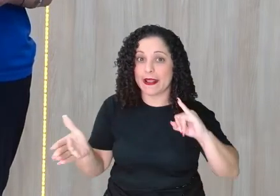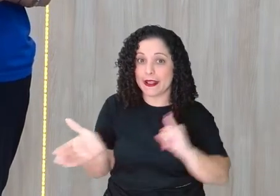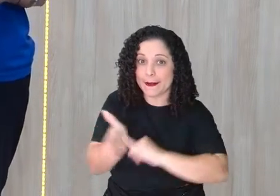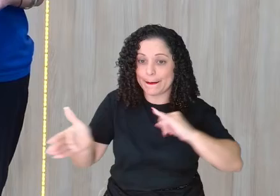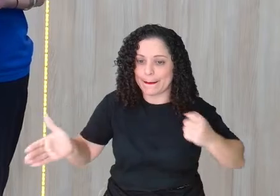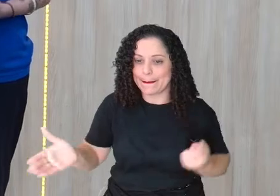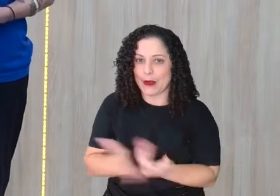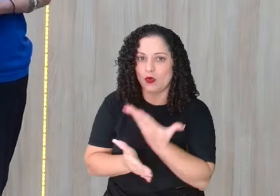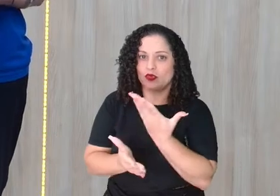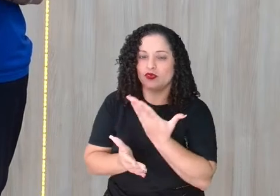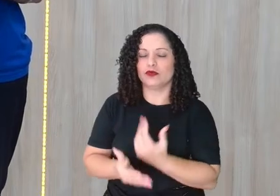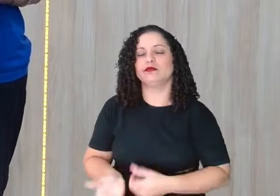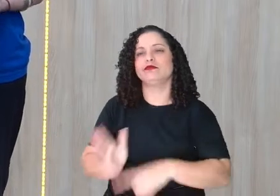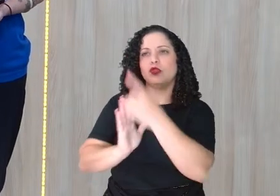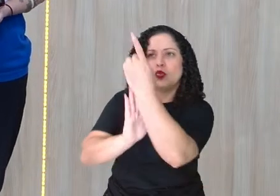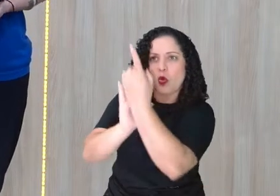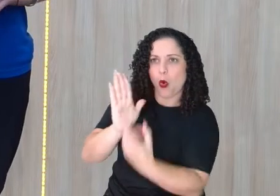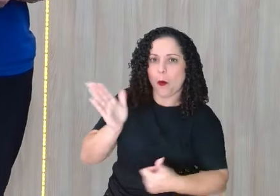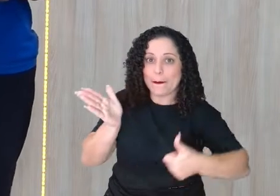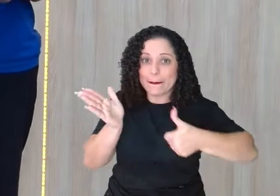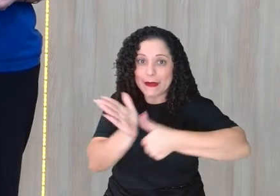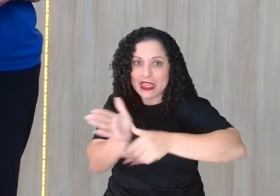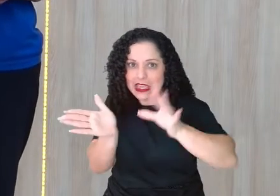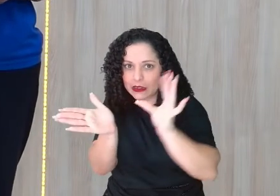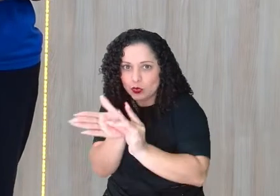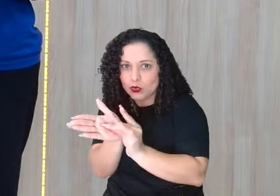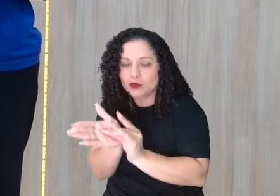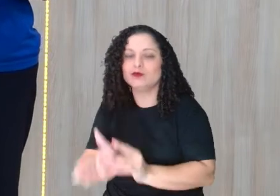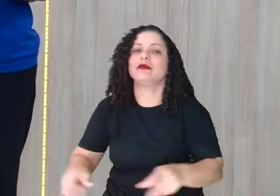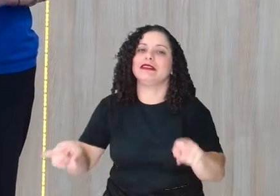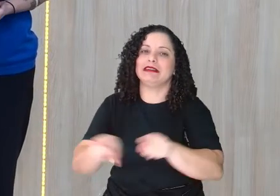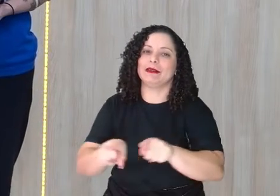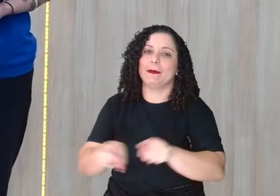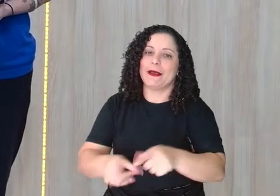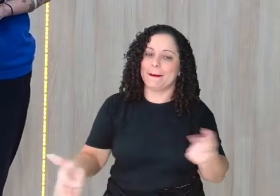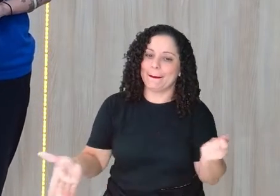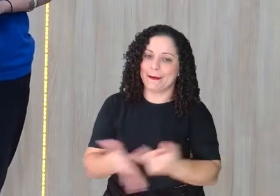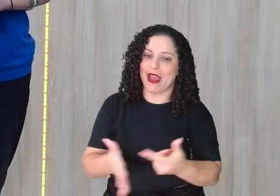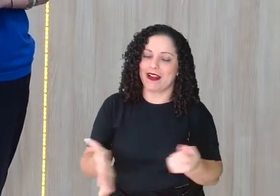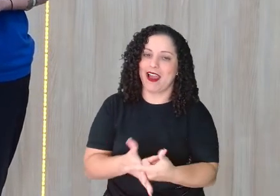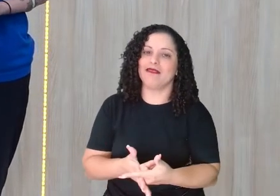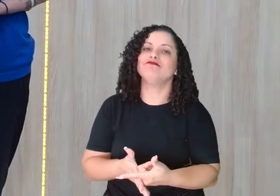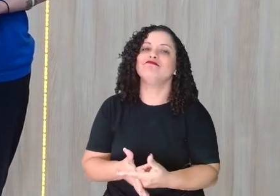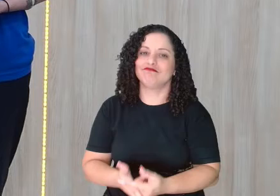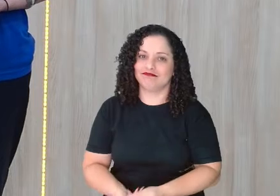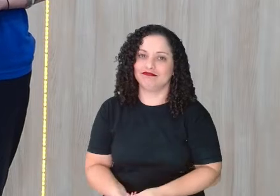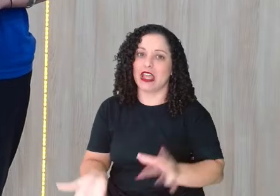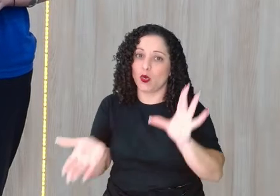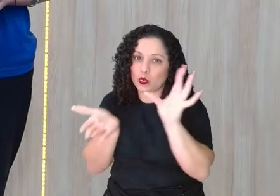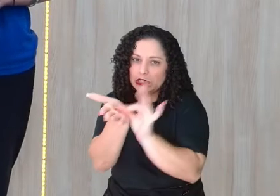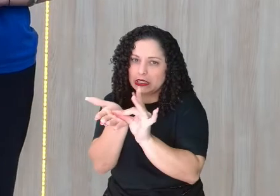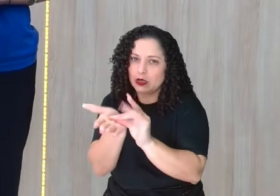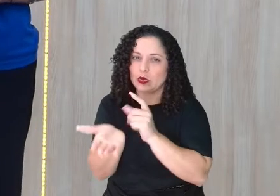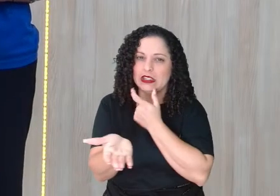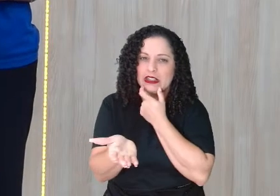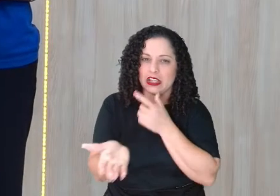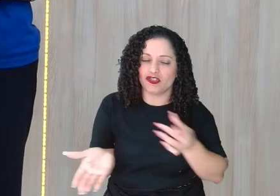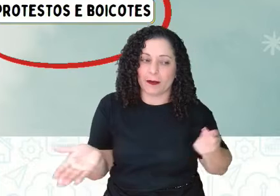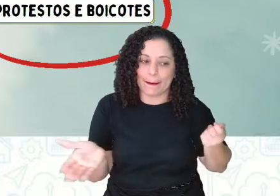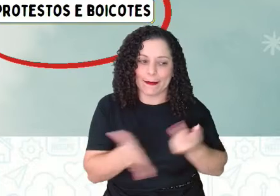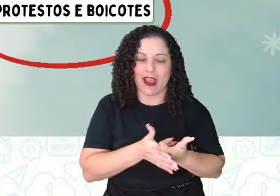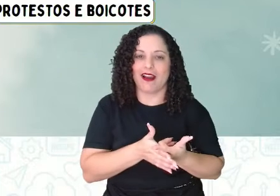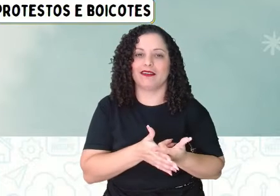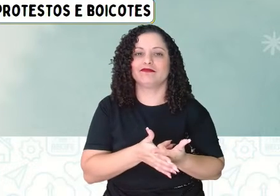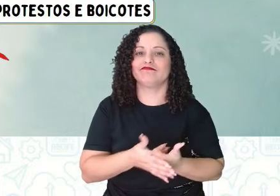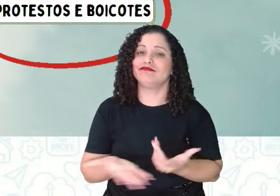uma declaração, um documento ali, eu tinha que pagar pelo selo da coroa inglesa. E outro também, vejam